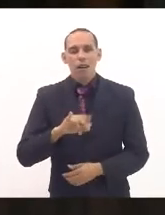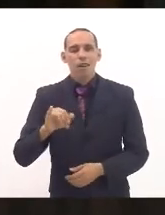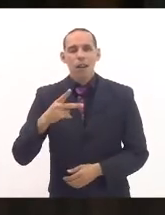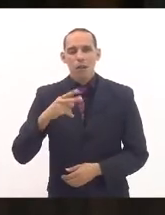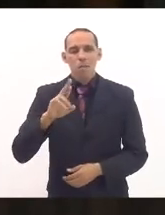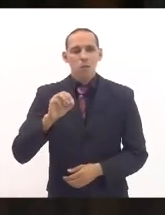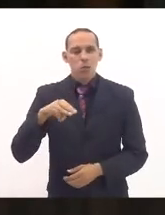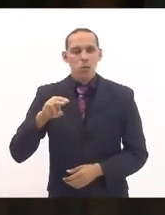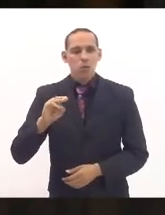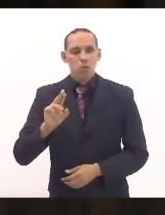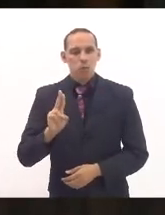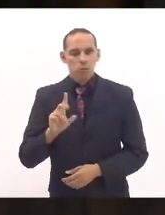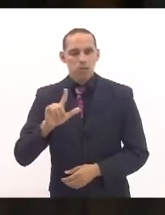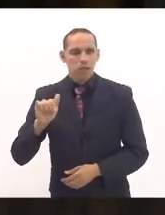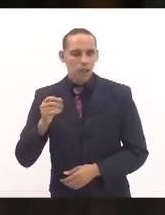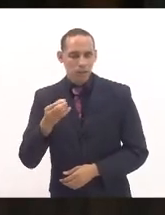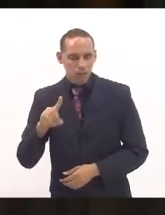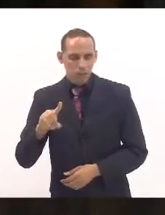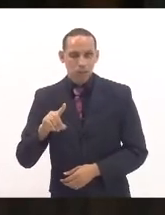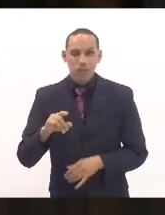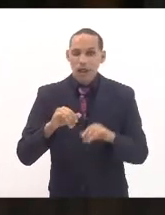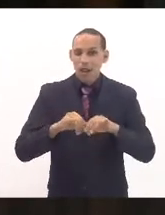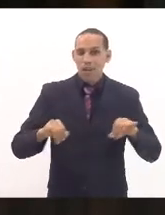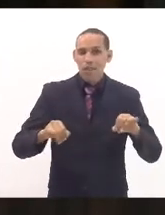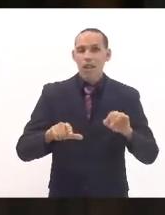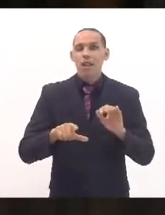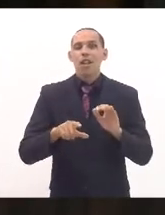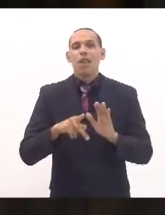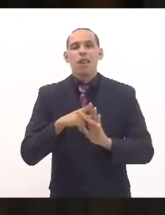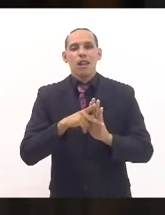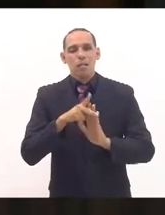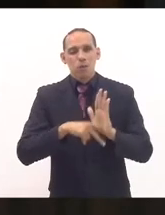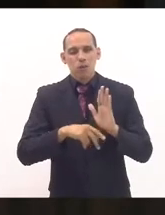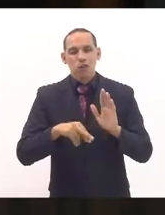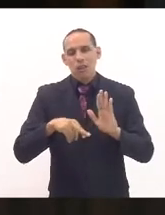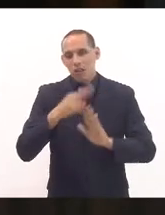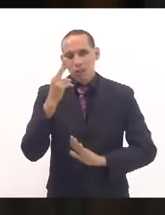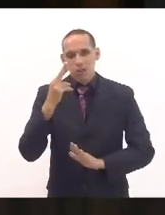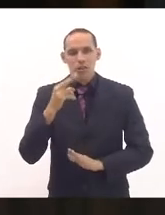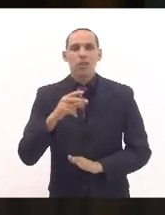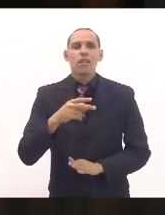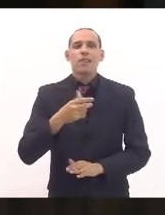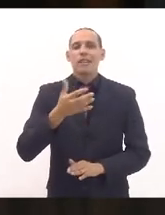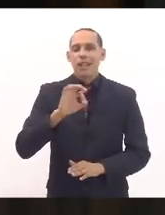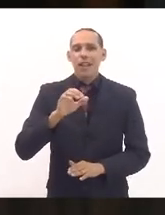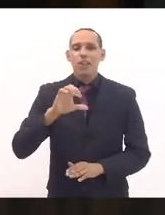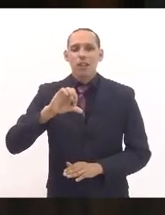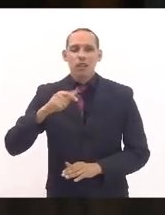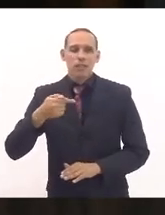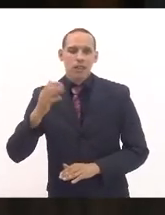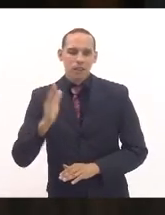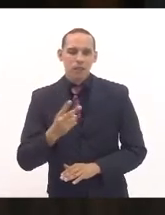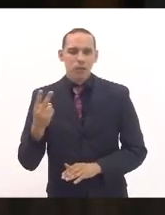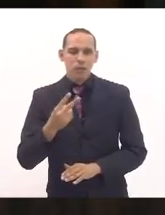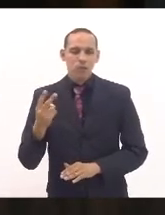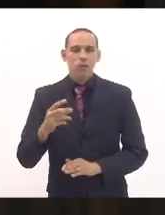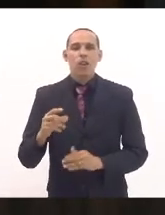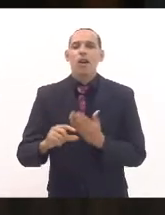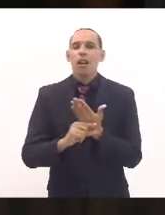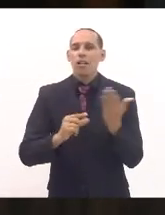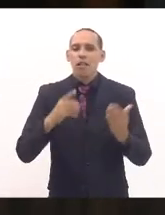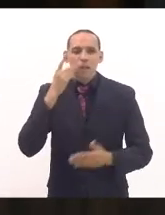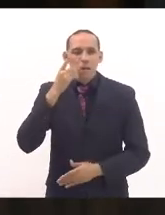promulgação. Anuncio o projeto de resolução número 1097-2022, de autoria da deputada enfermeira Rejane,